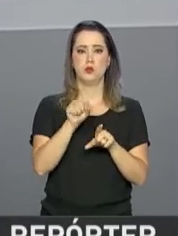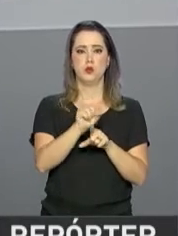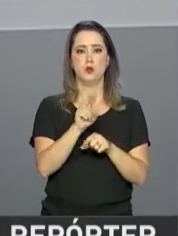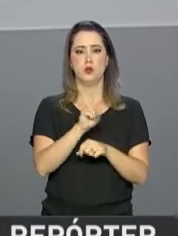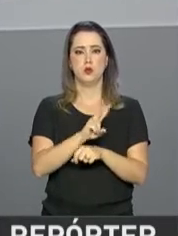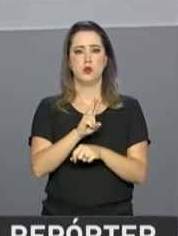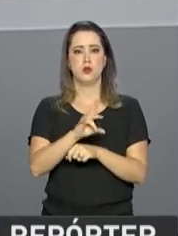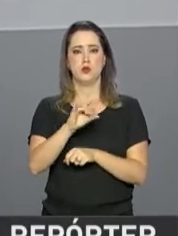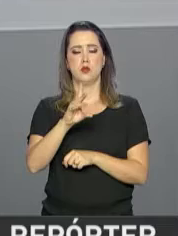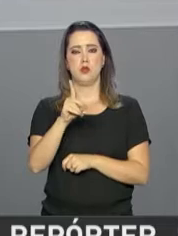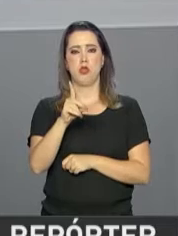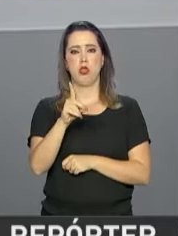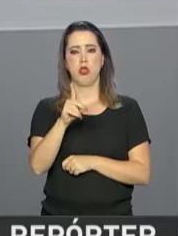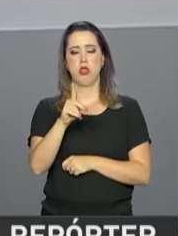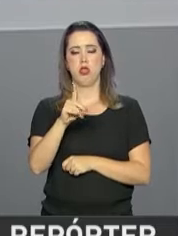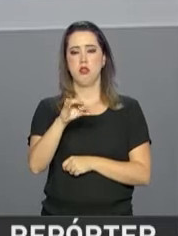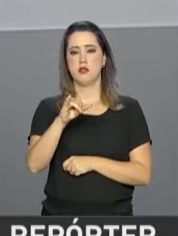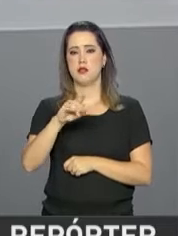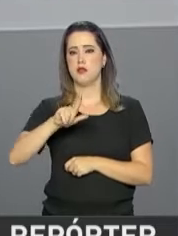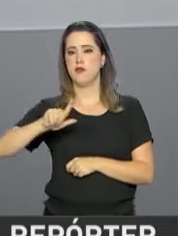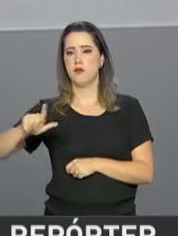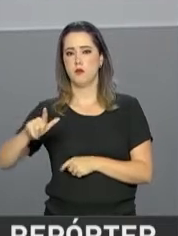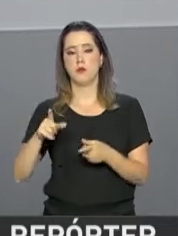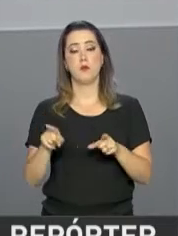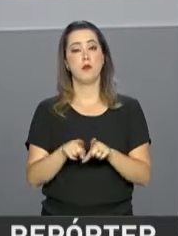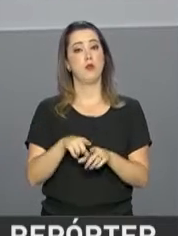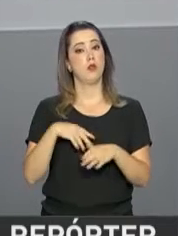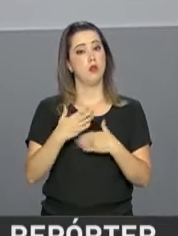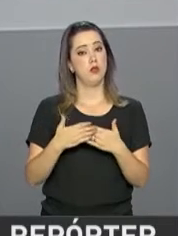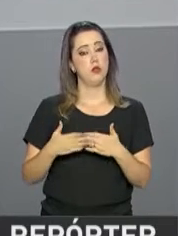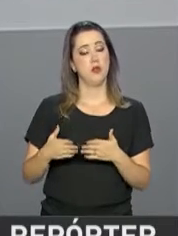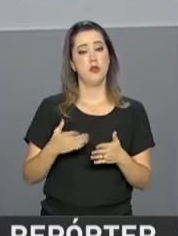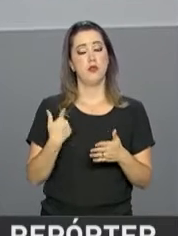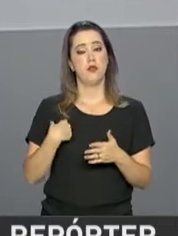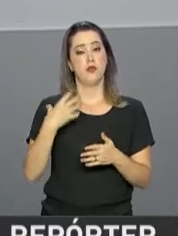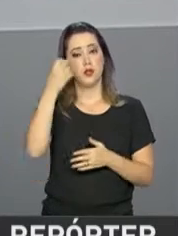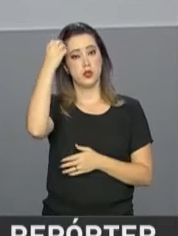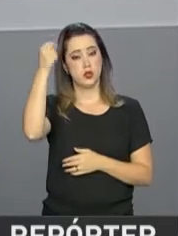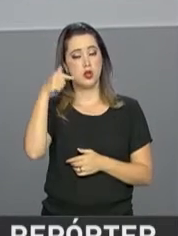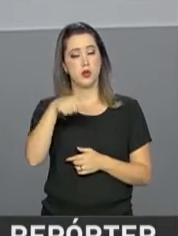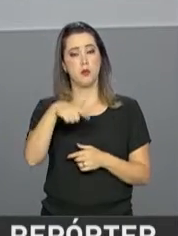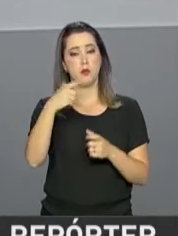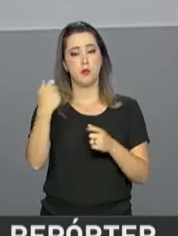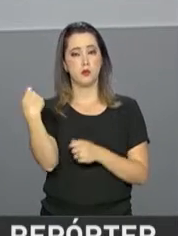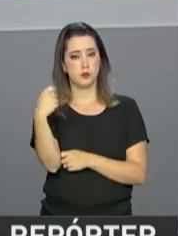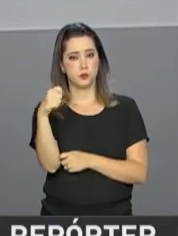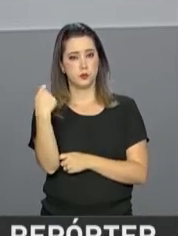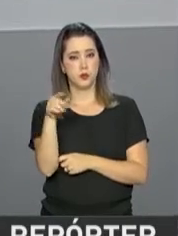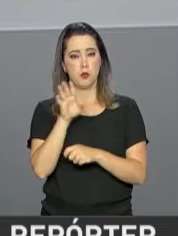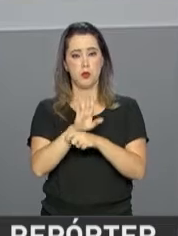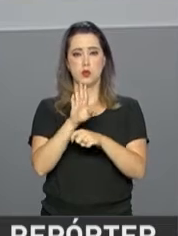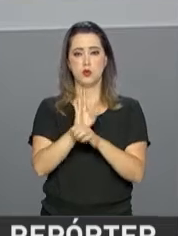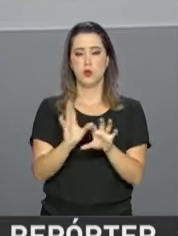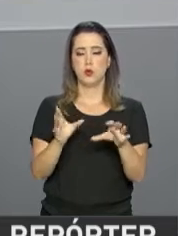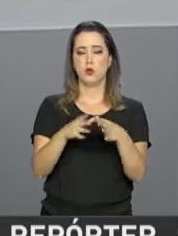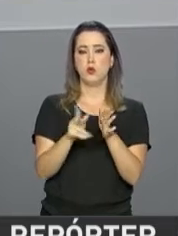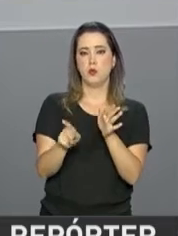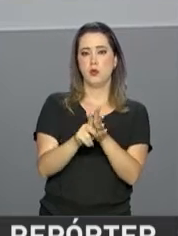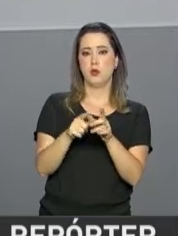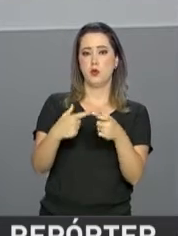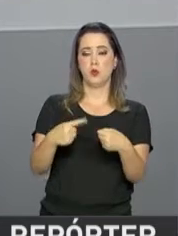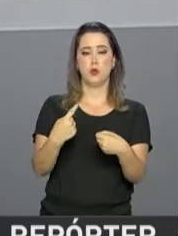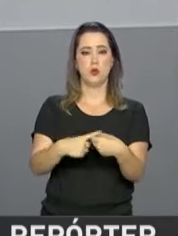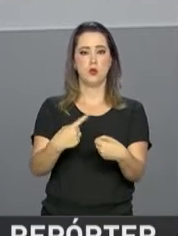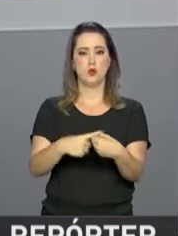proteção e defesa civil a cedec seguiram para o estado para auxiliar as defesas civis dos municípios na elaboração de